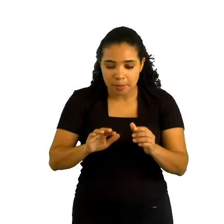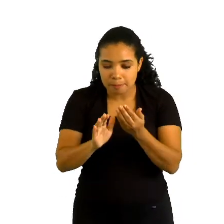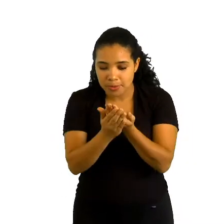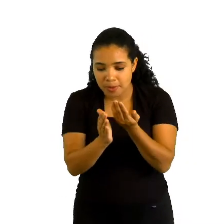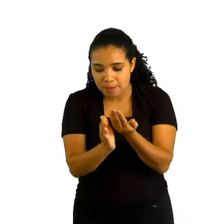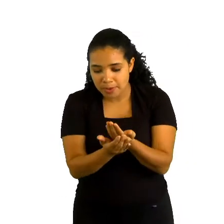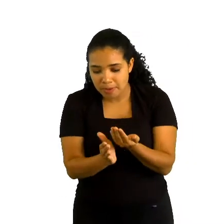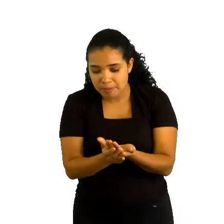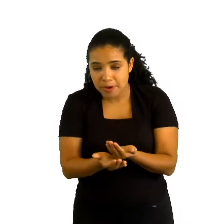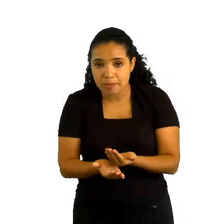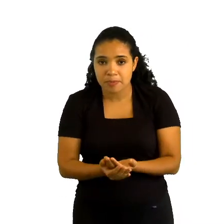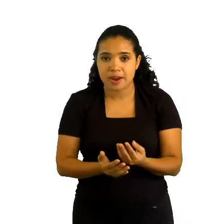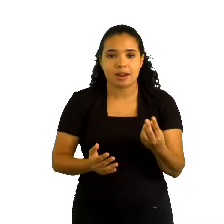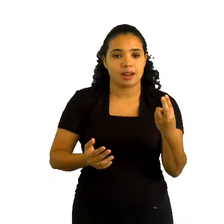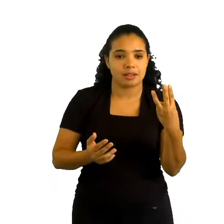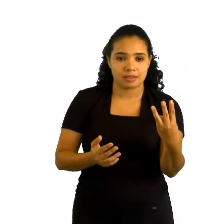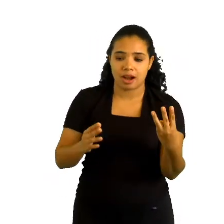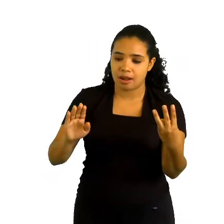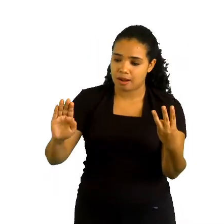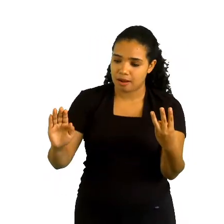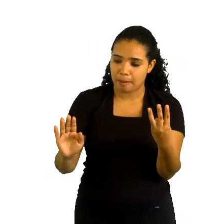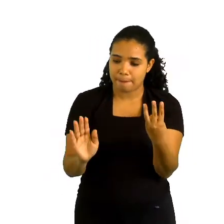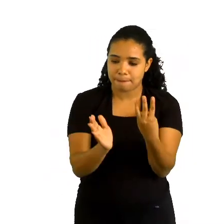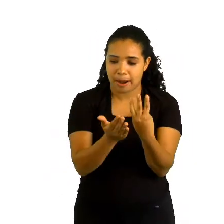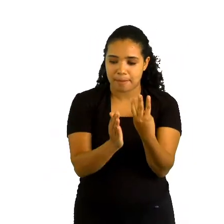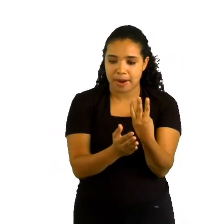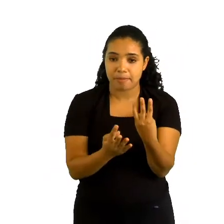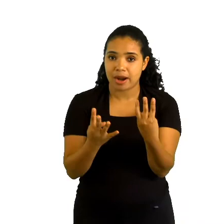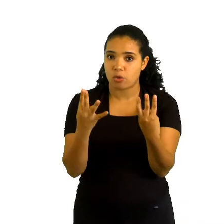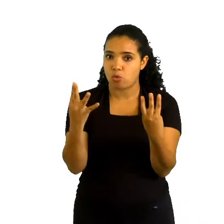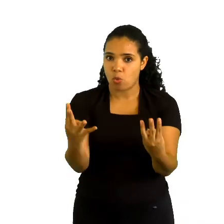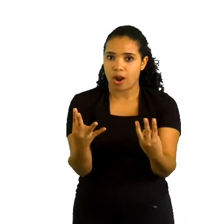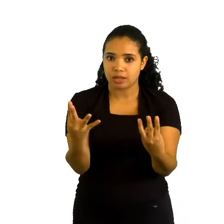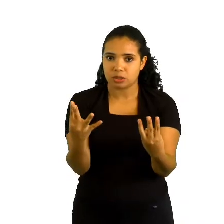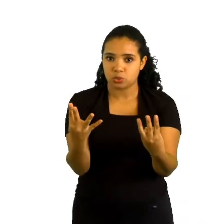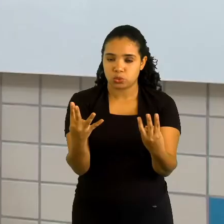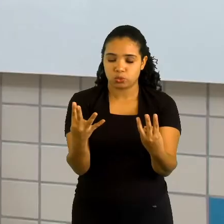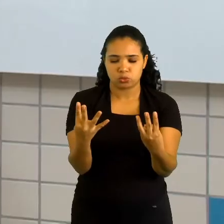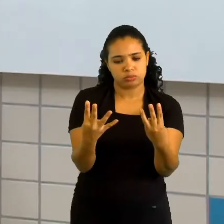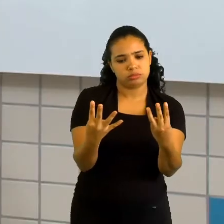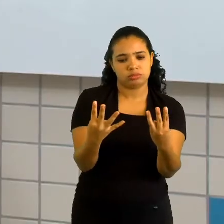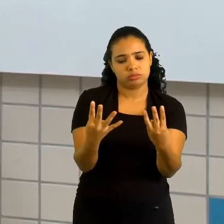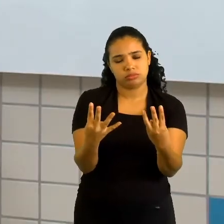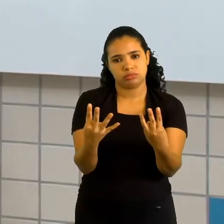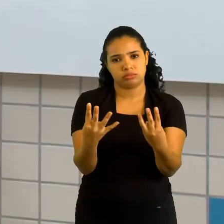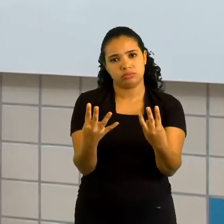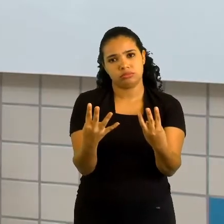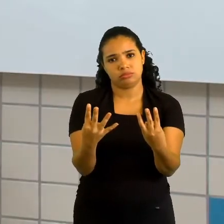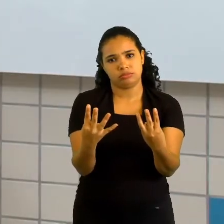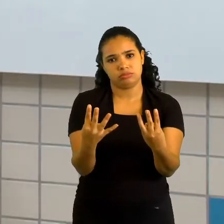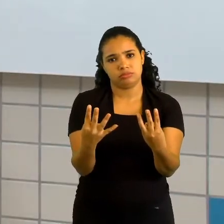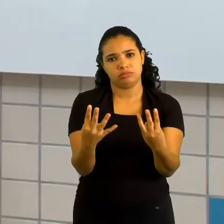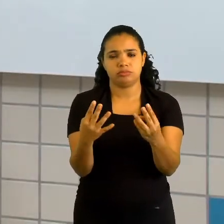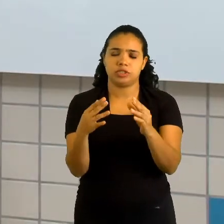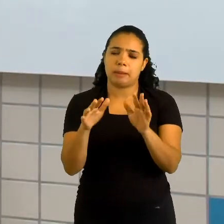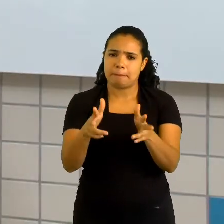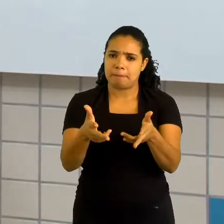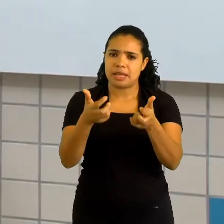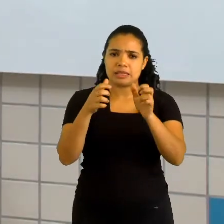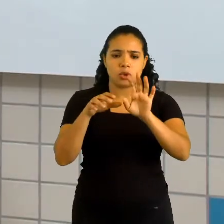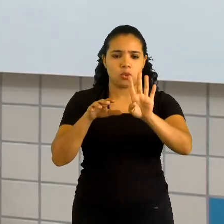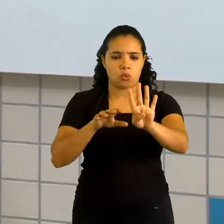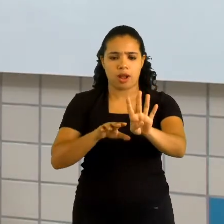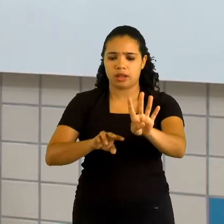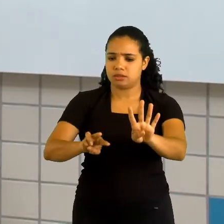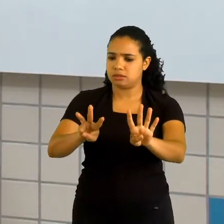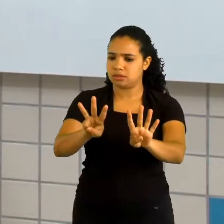4 figurinhas. Então, quando eu junto essas 3 que já tinham com esse 4 agora, esse novo pacote de figurinhas que eu comprei, eu vou ter um